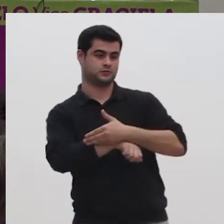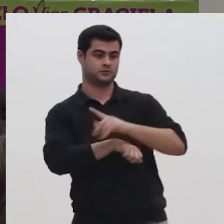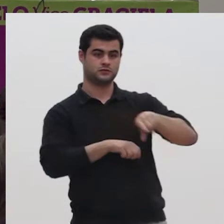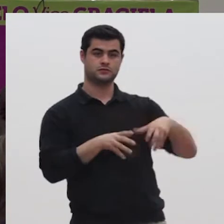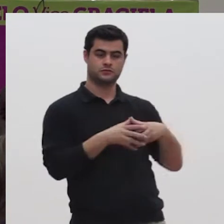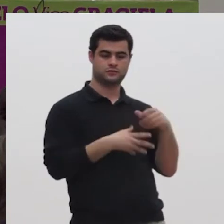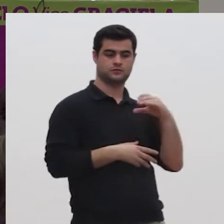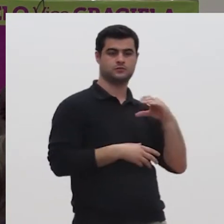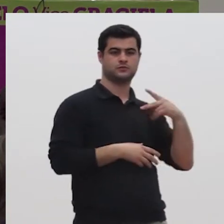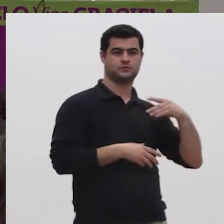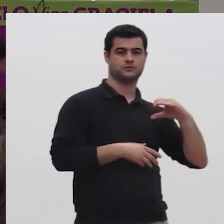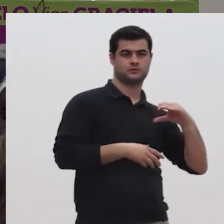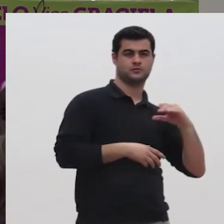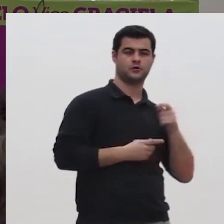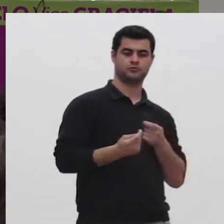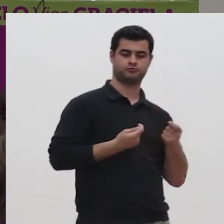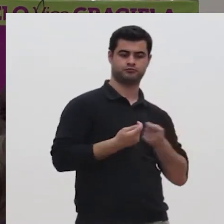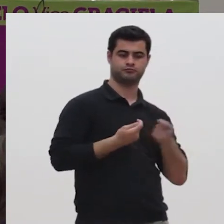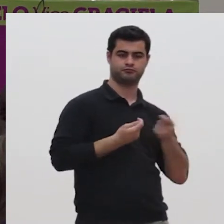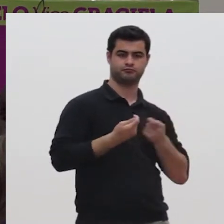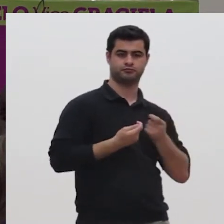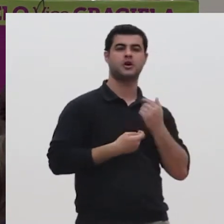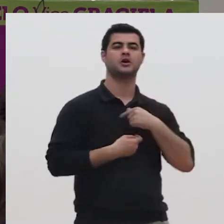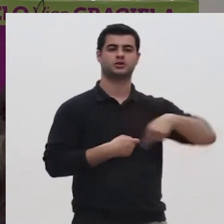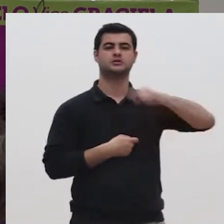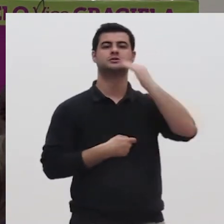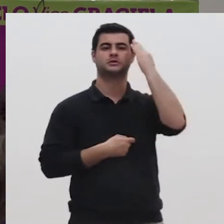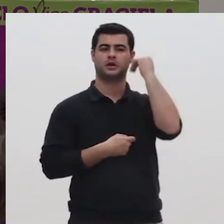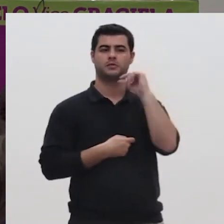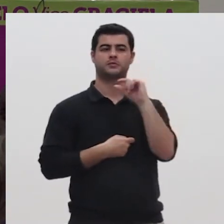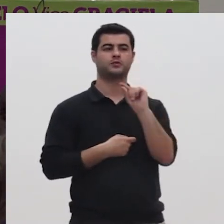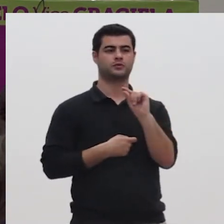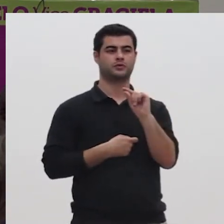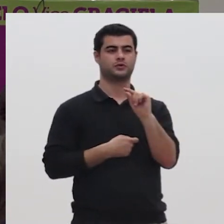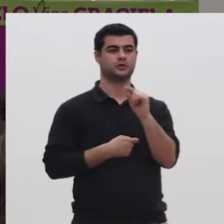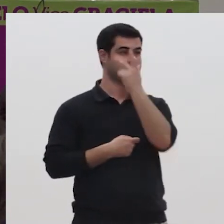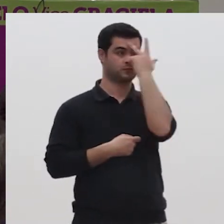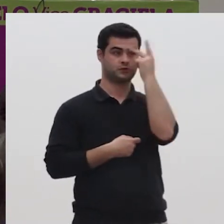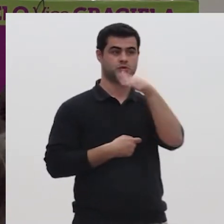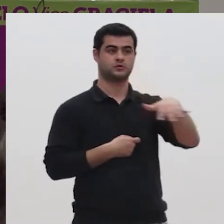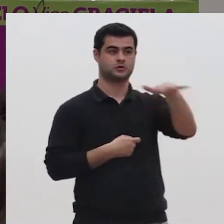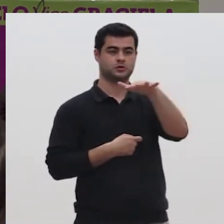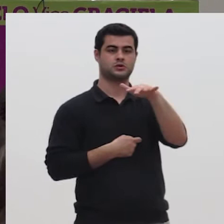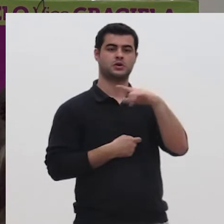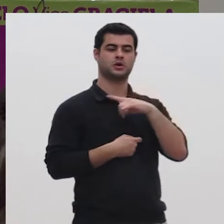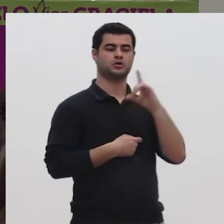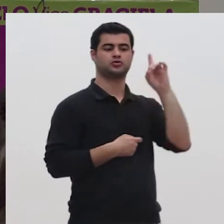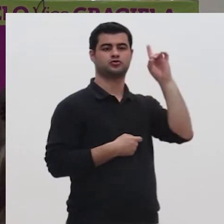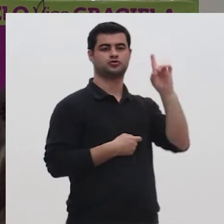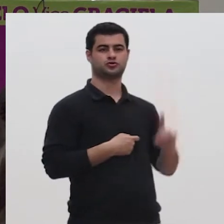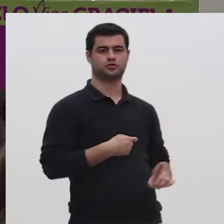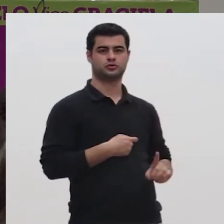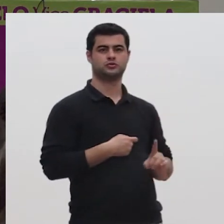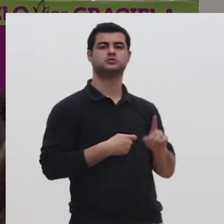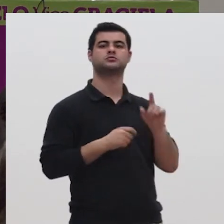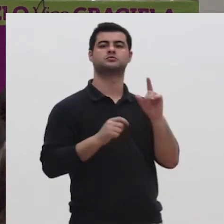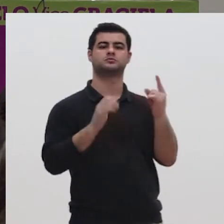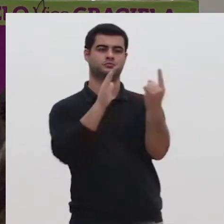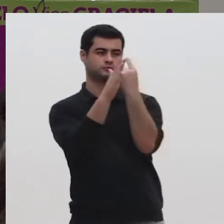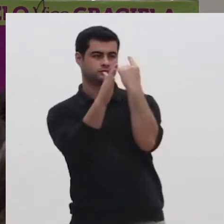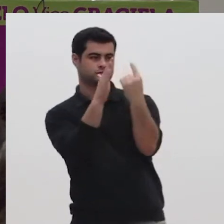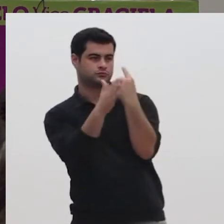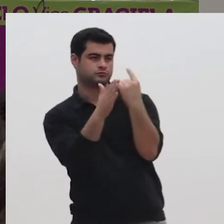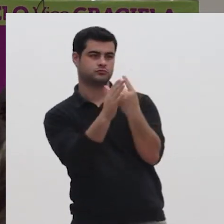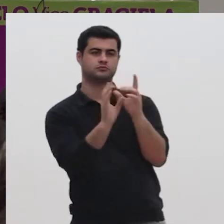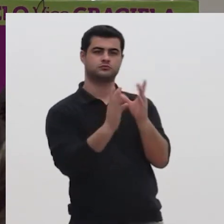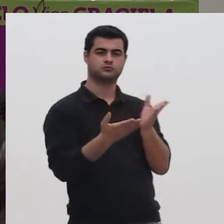paritária de consulta, porque o sindicato entende que os técnicos merecem, eles têm o direito de poder fazer as perguntas,